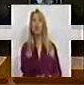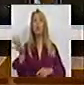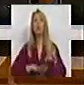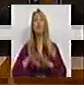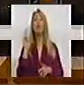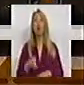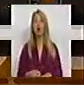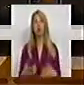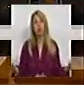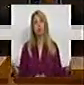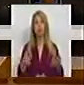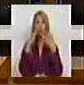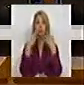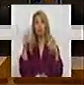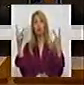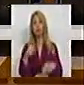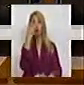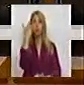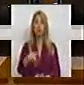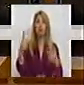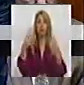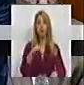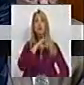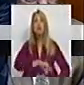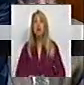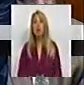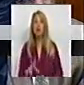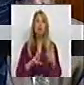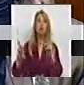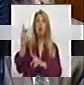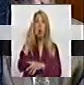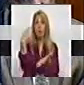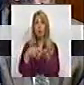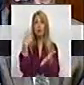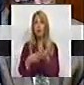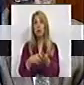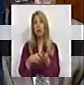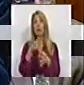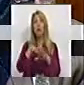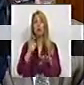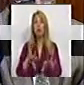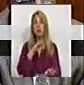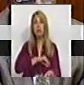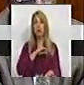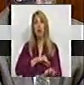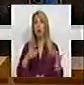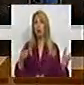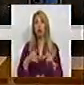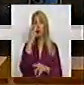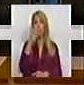fizeram foi simplesmente cortar pensões, cortar salários e aumentar a tributação sobre os salários e sobre as pensões.